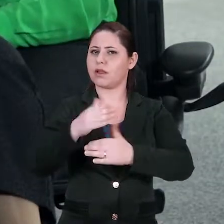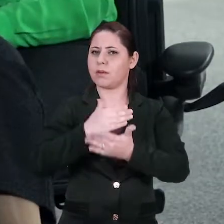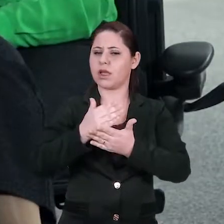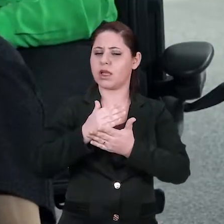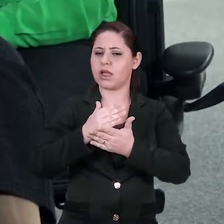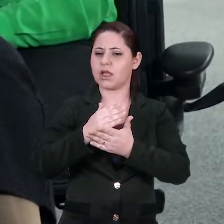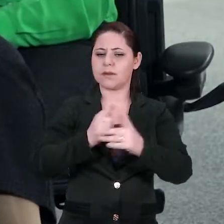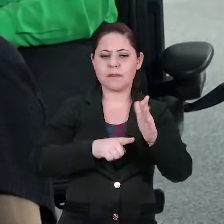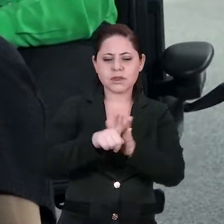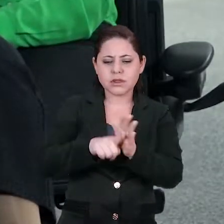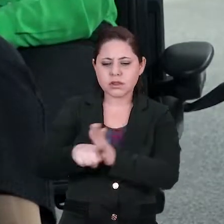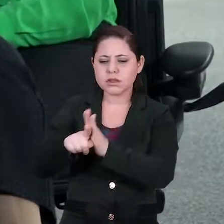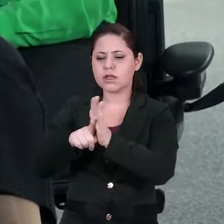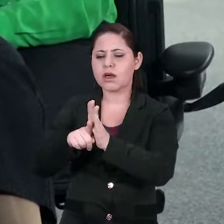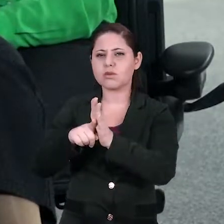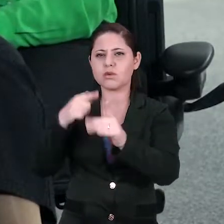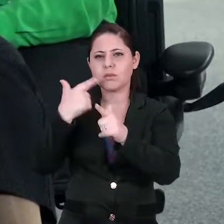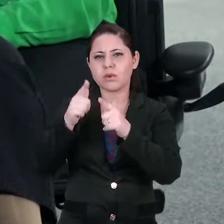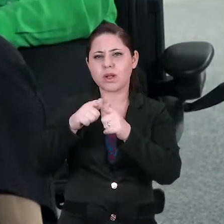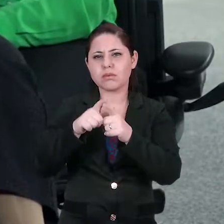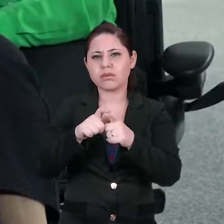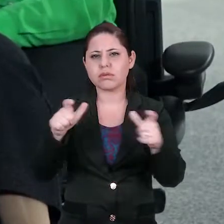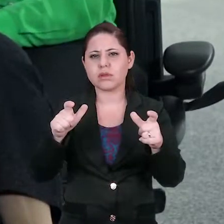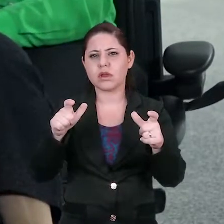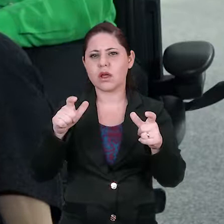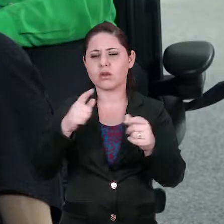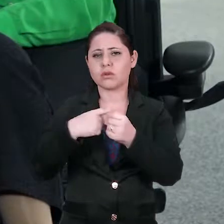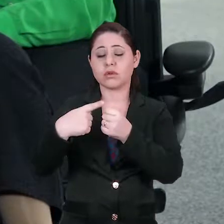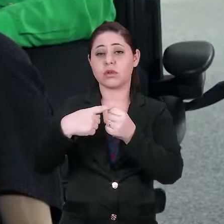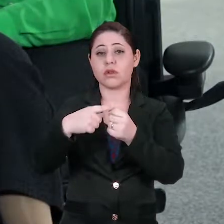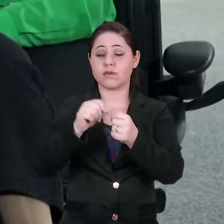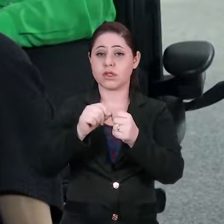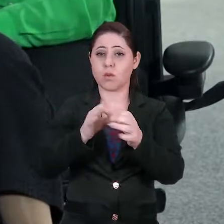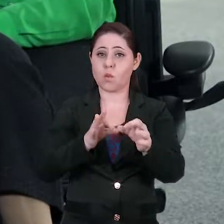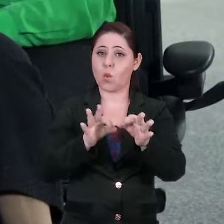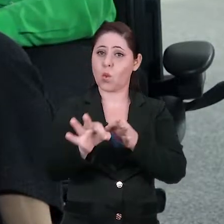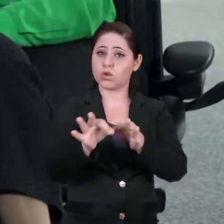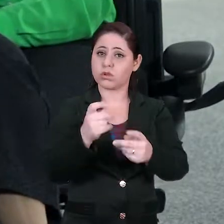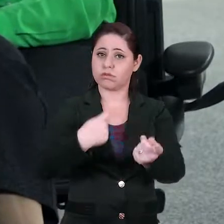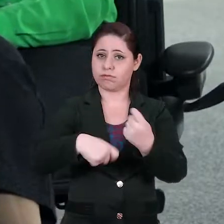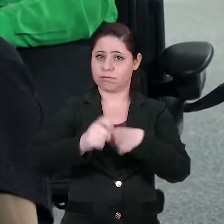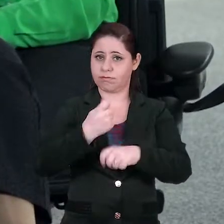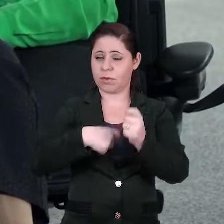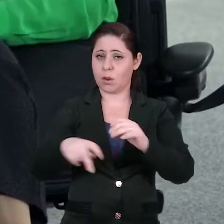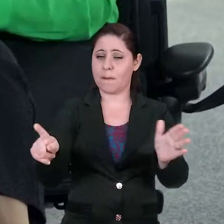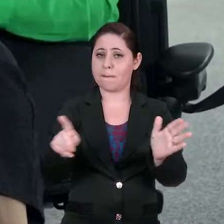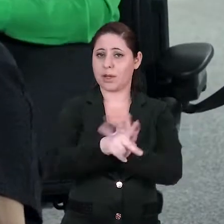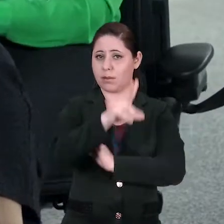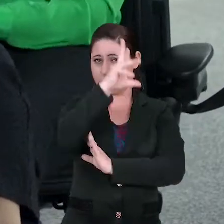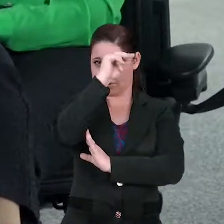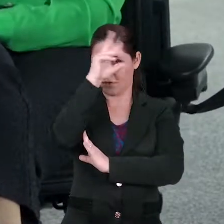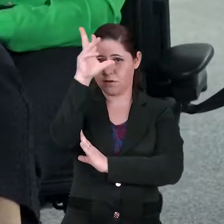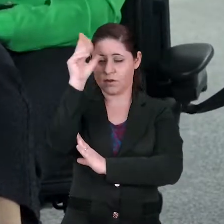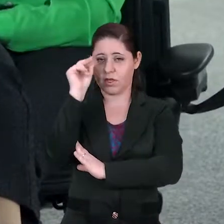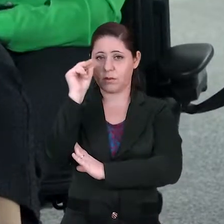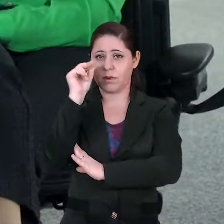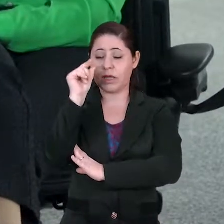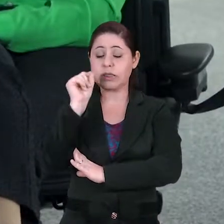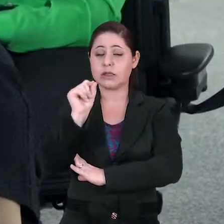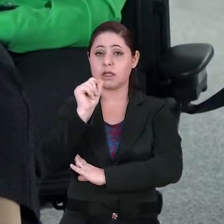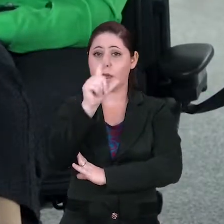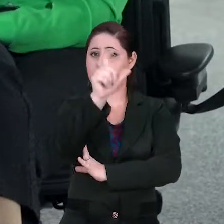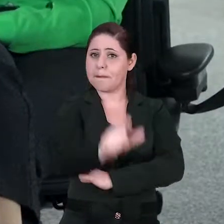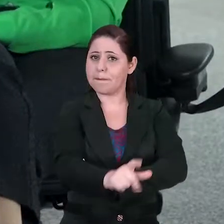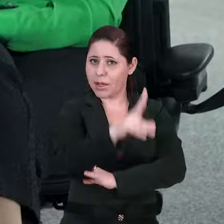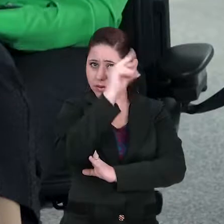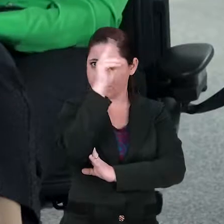problemas maiores de cada município e fizemos um TAG, um termo de ajustamento de gestão com os prefeitos, para que eles, Benhur,